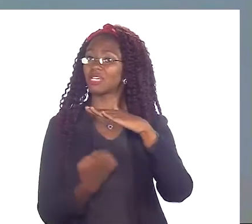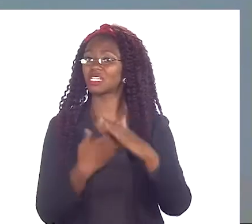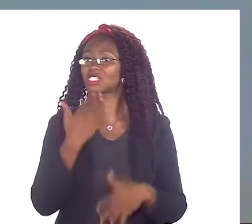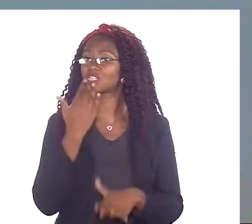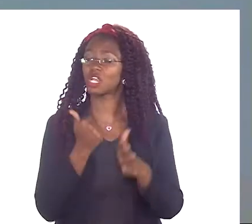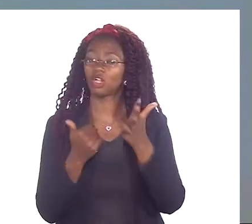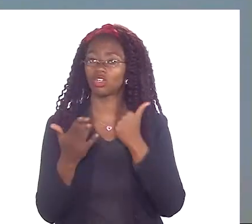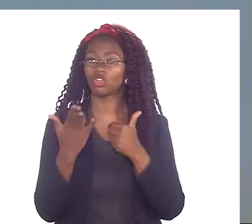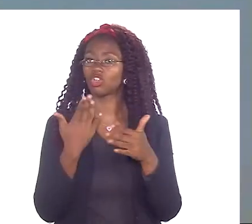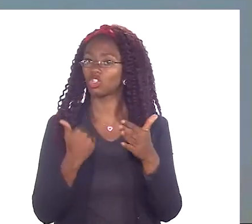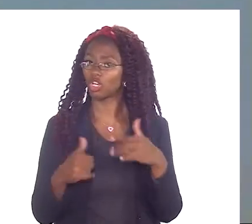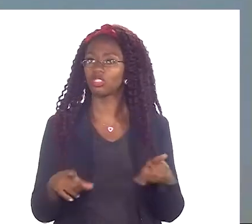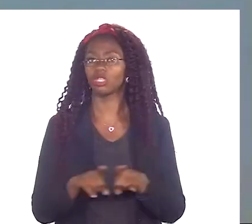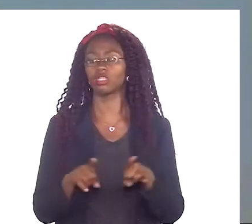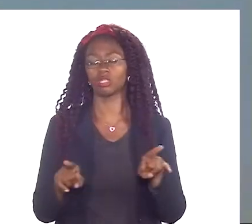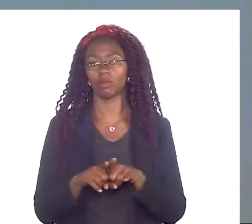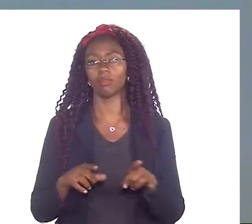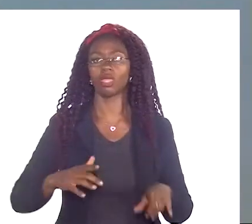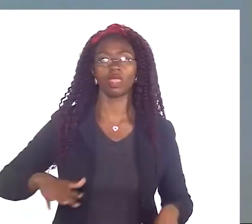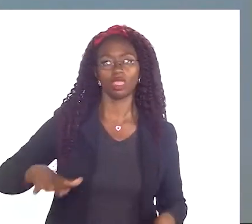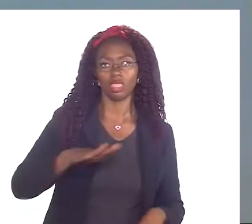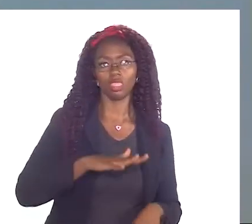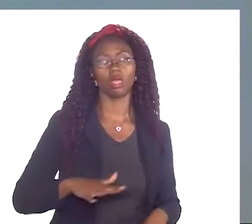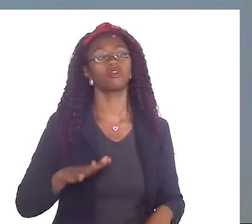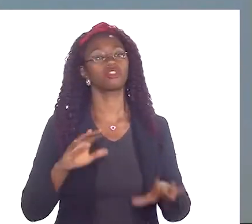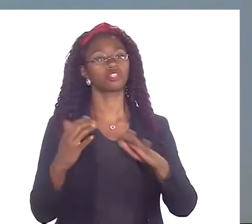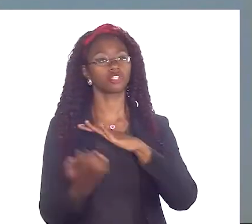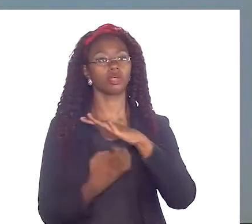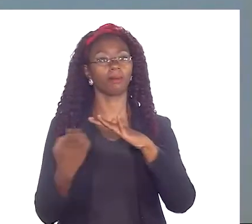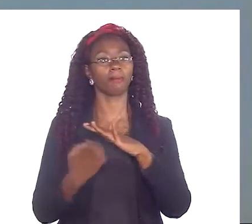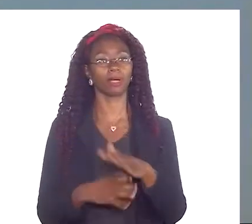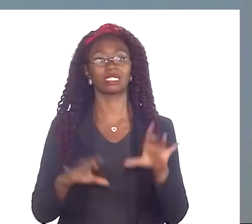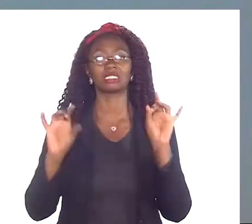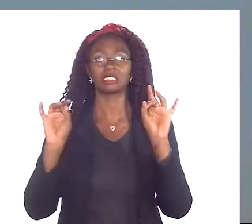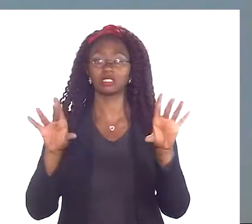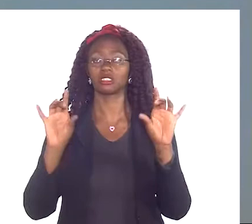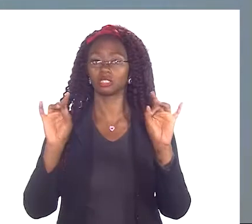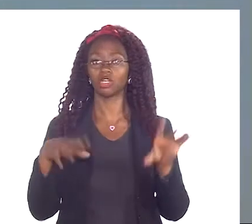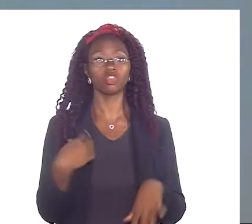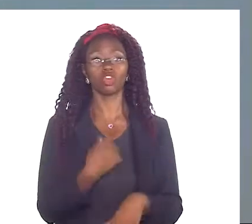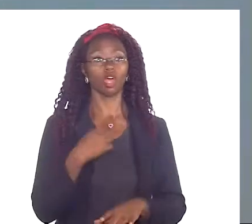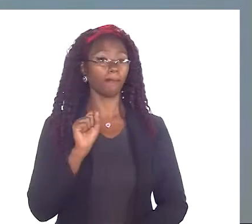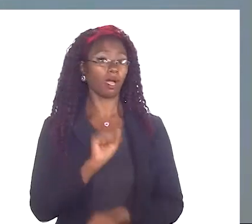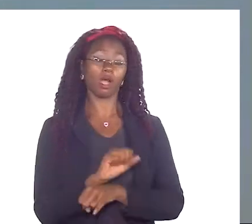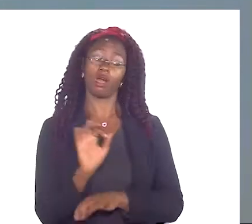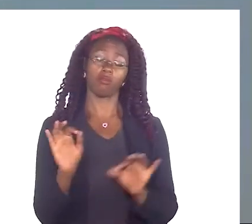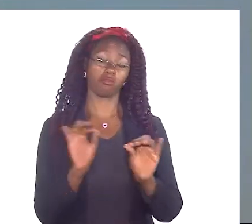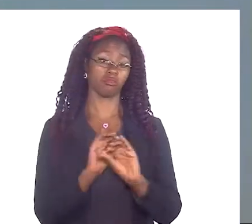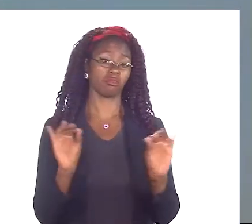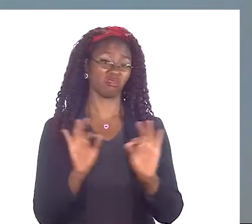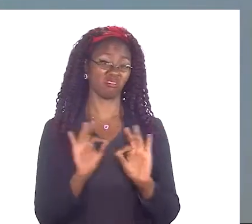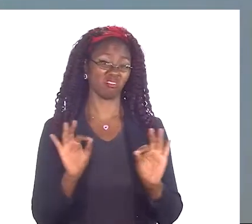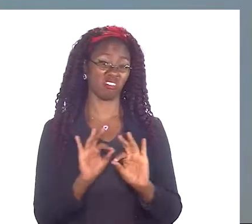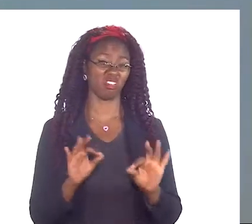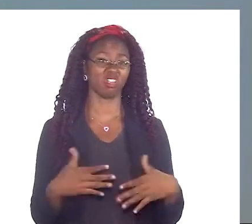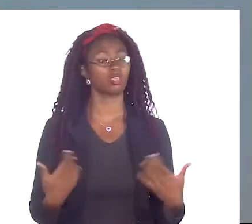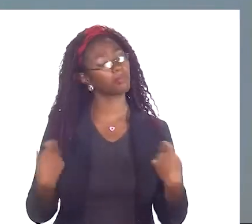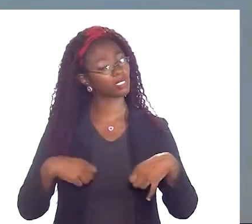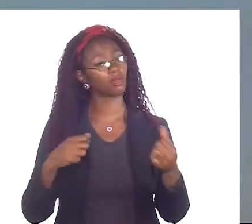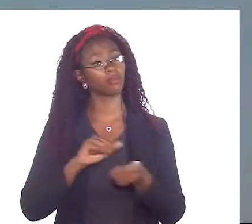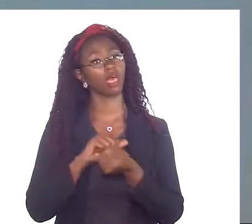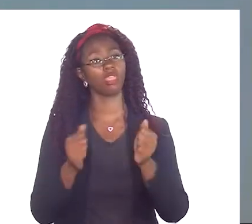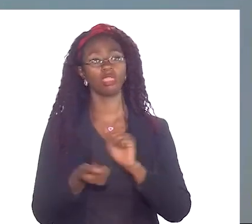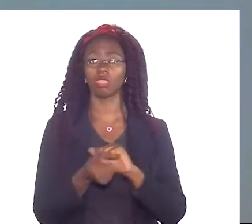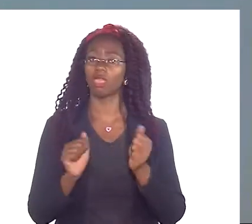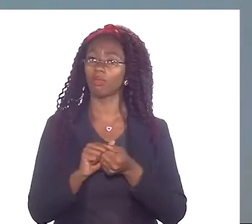de alimentos e estarmos no hall de empresas de atividades essenciais, nós não paramos a nossa operação. E tivemos que rapidamente